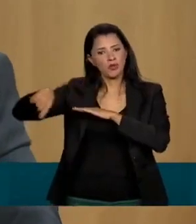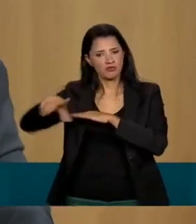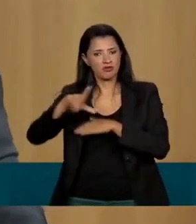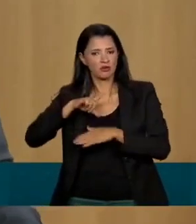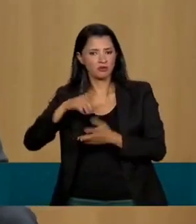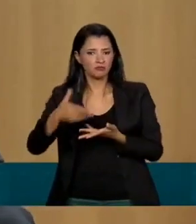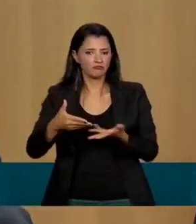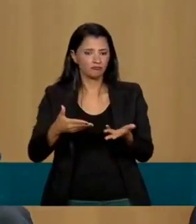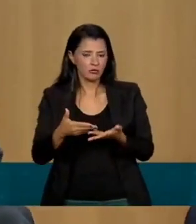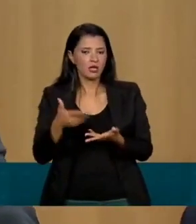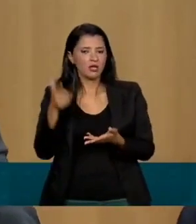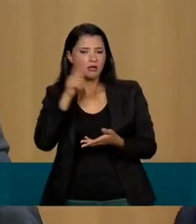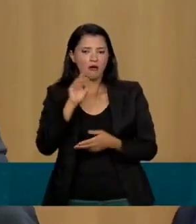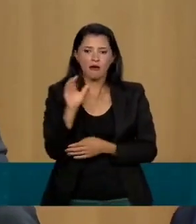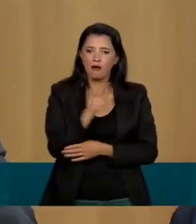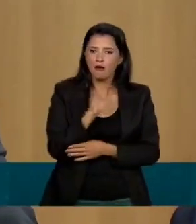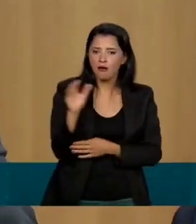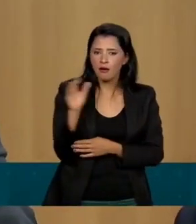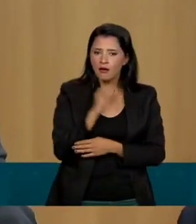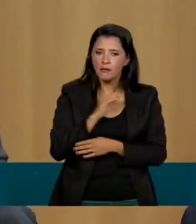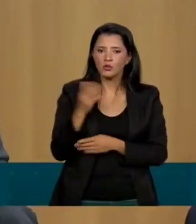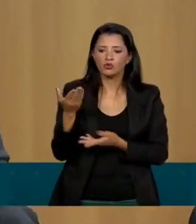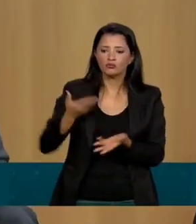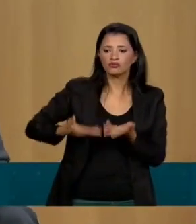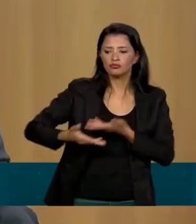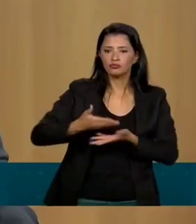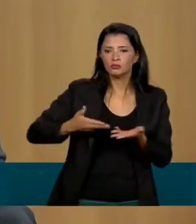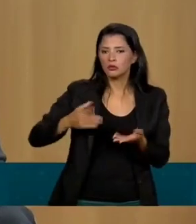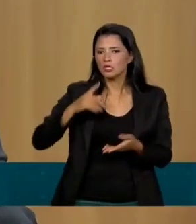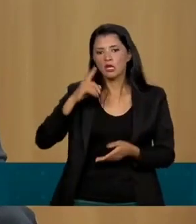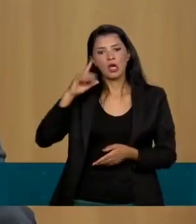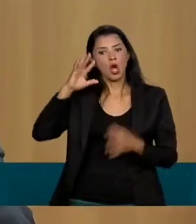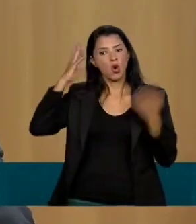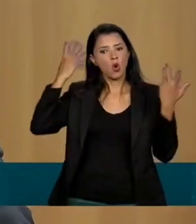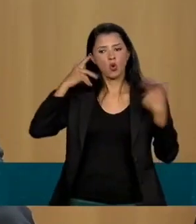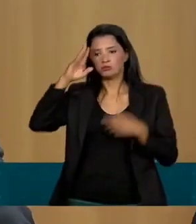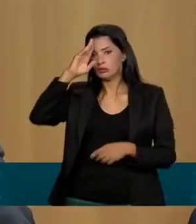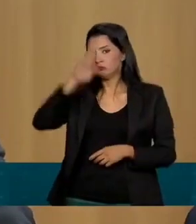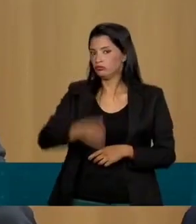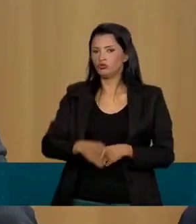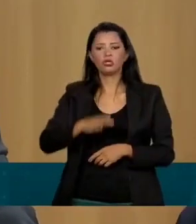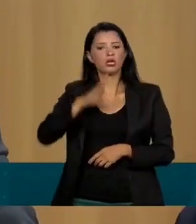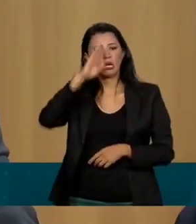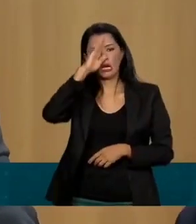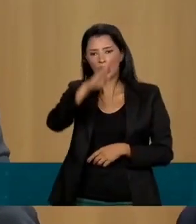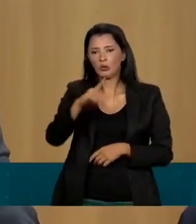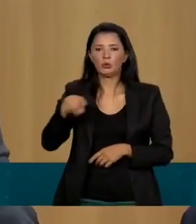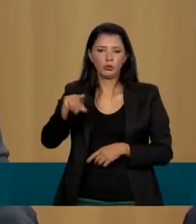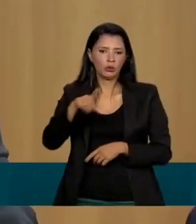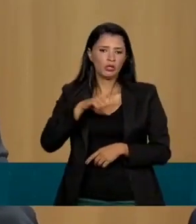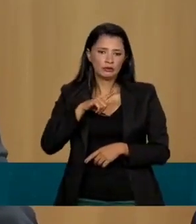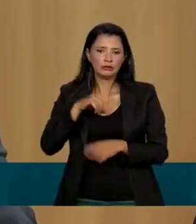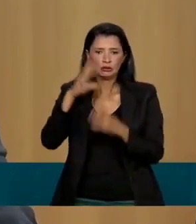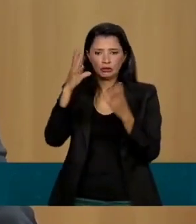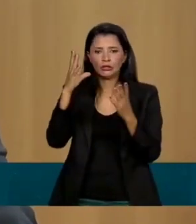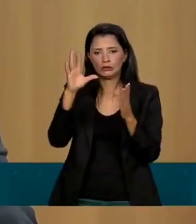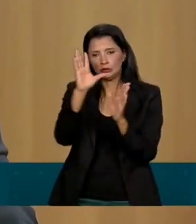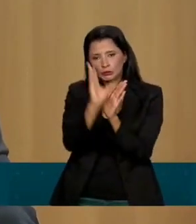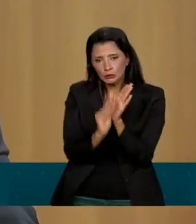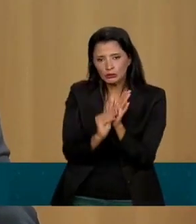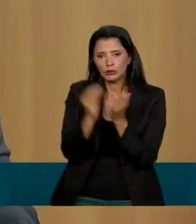plataformas e, com isso, viabilizar a moderação automática e, portanto, mais eficiente desses